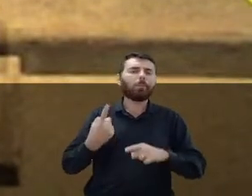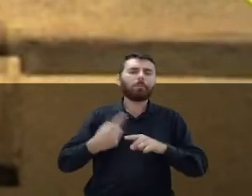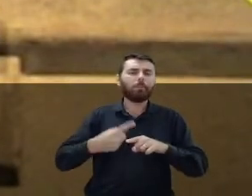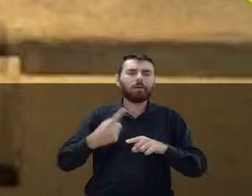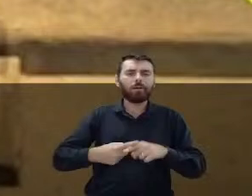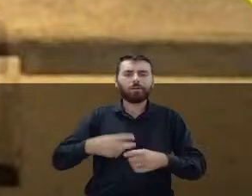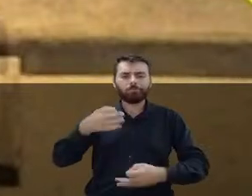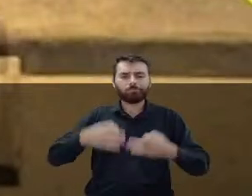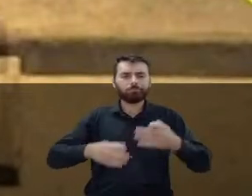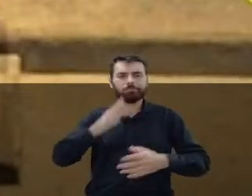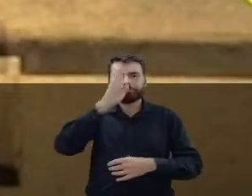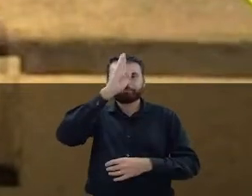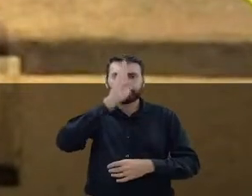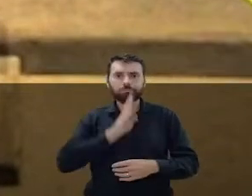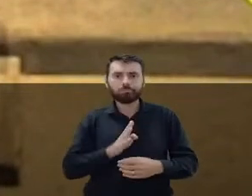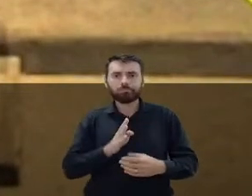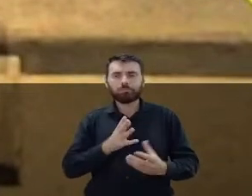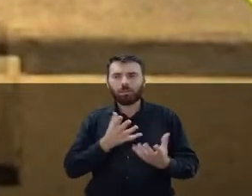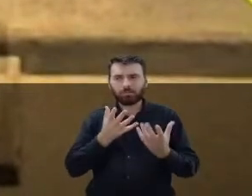justifique